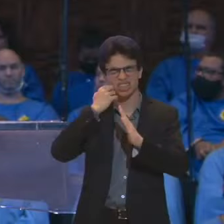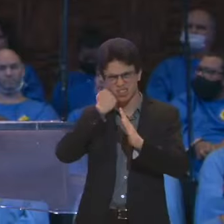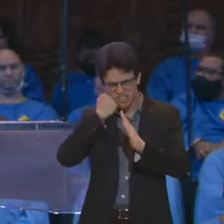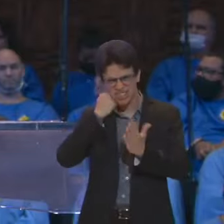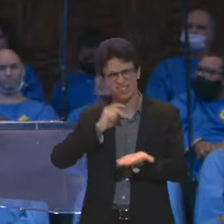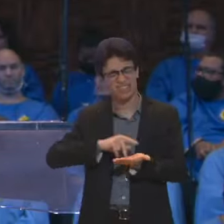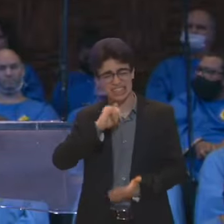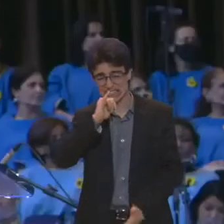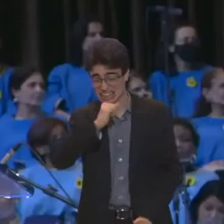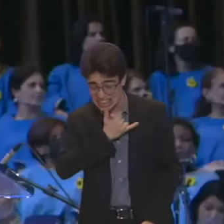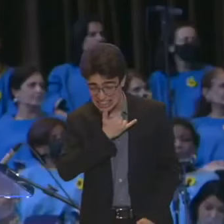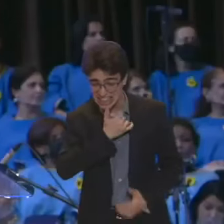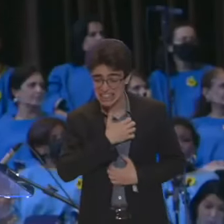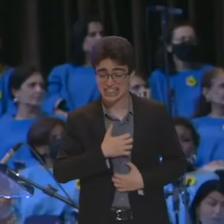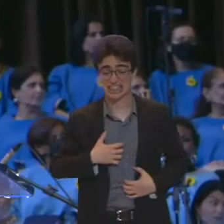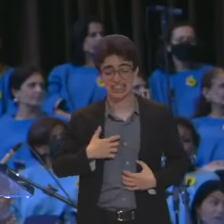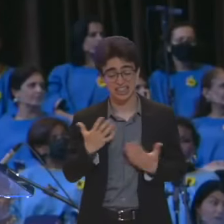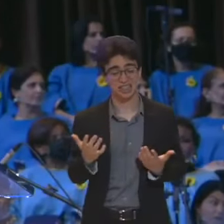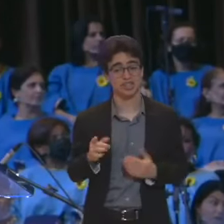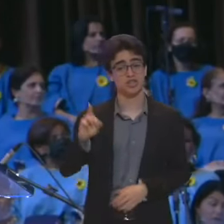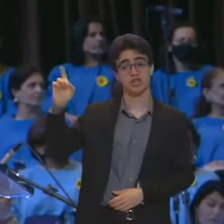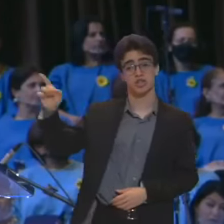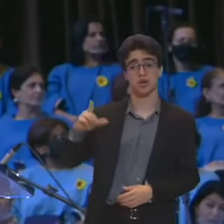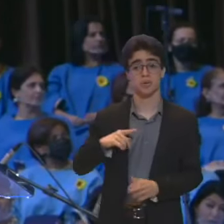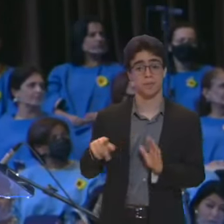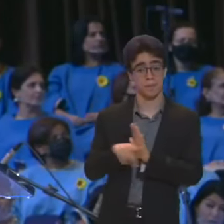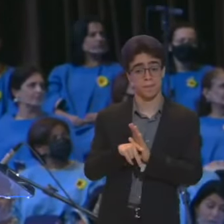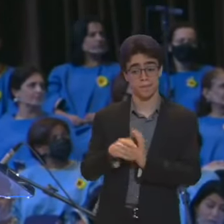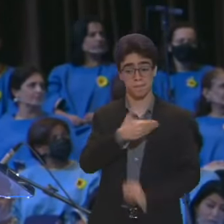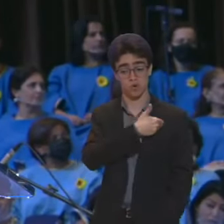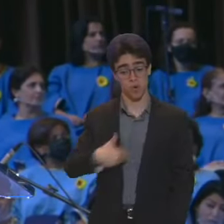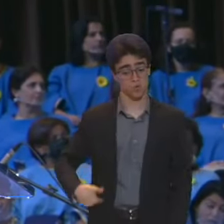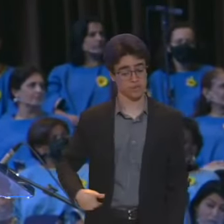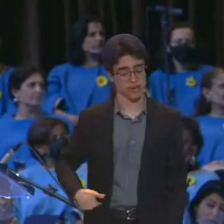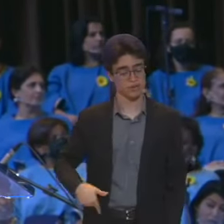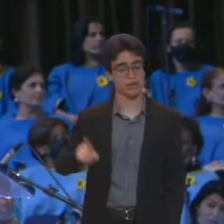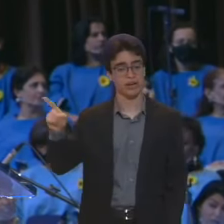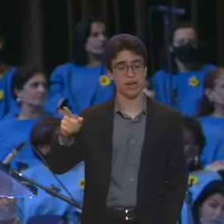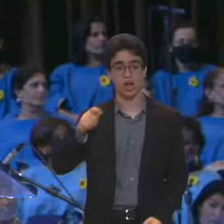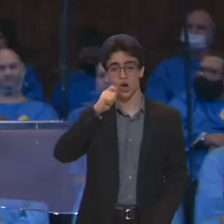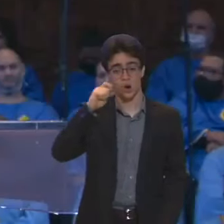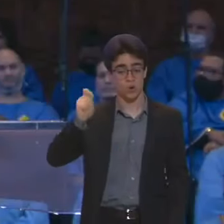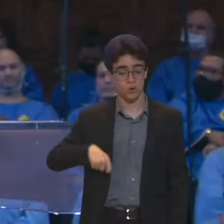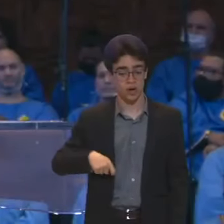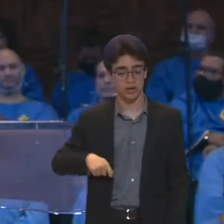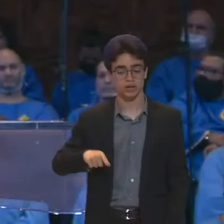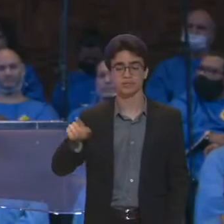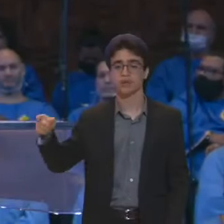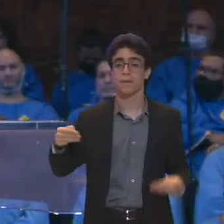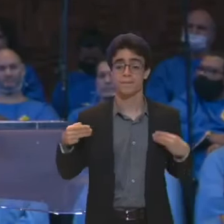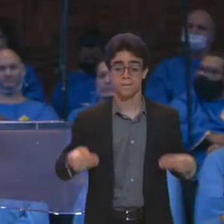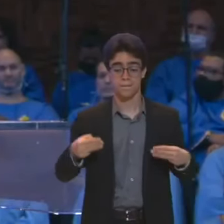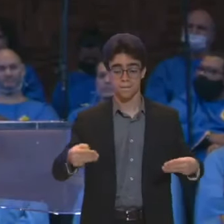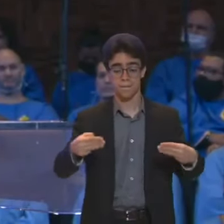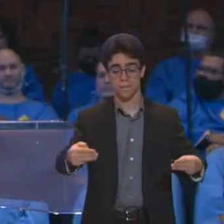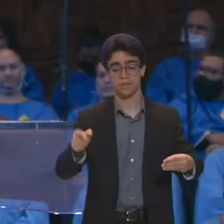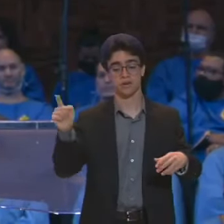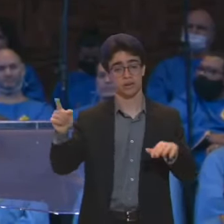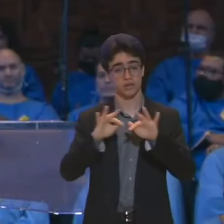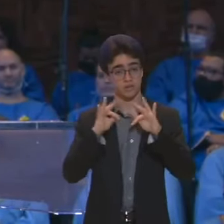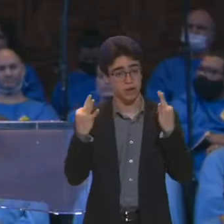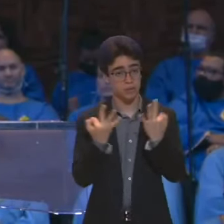triste. Então, o governo da Ucrânia, o ministro da família é da rede, o